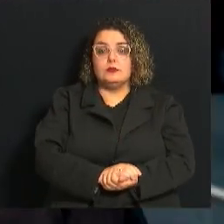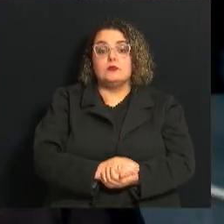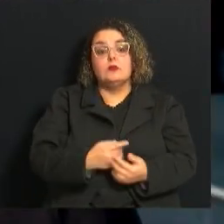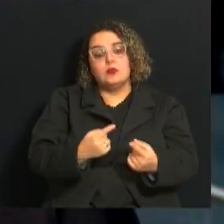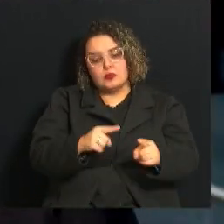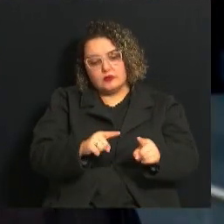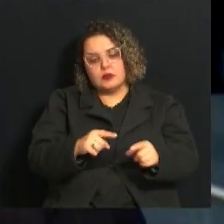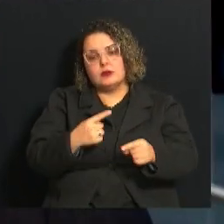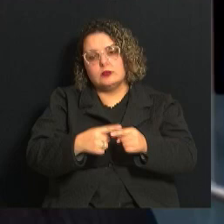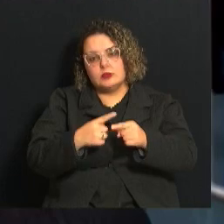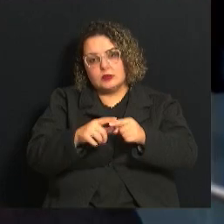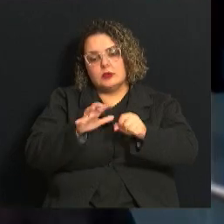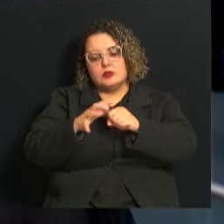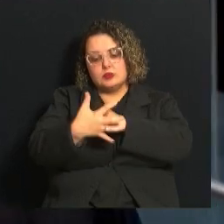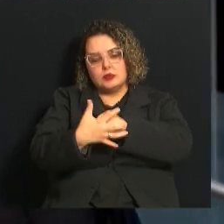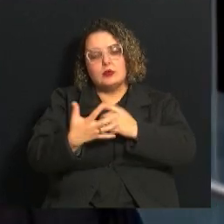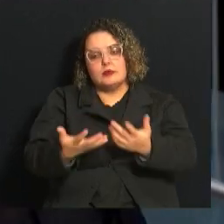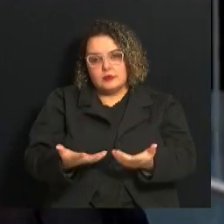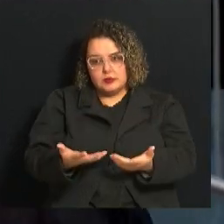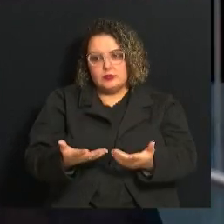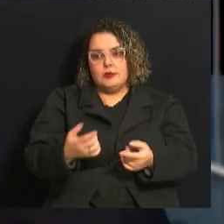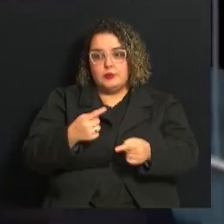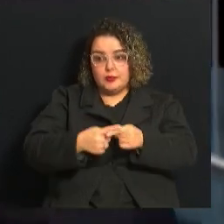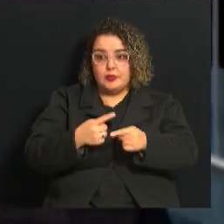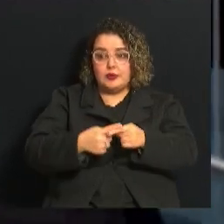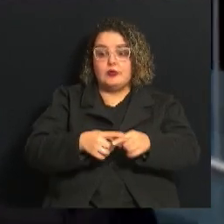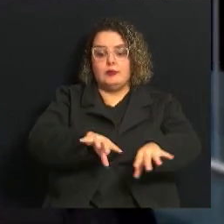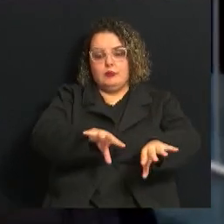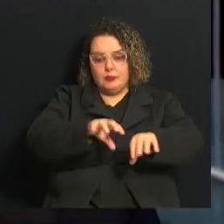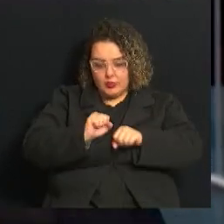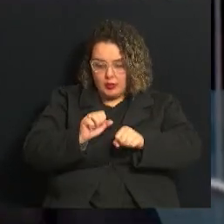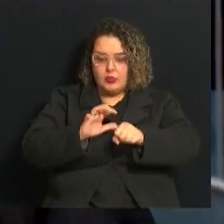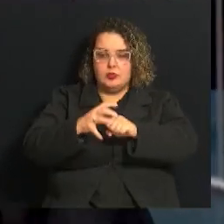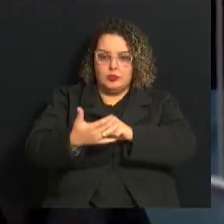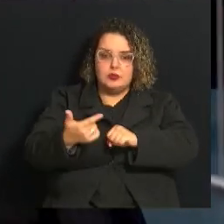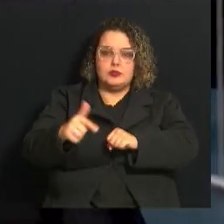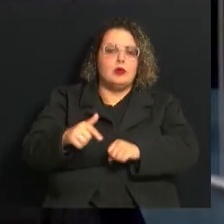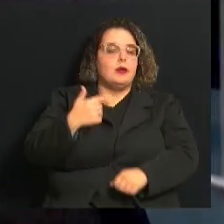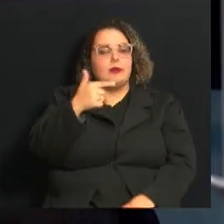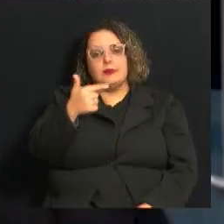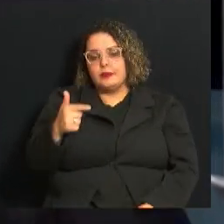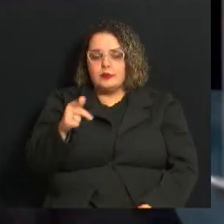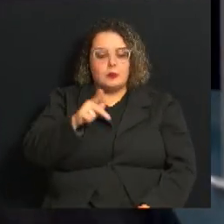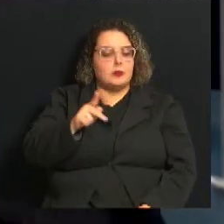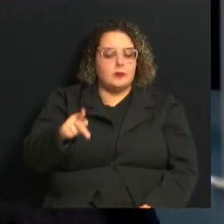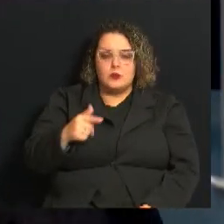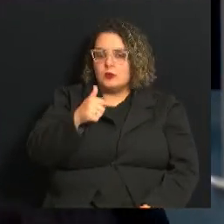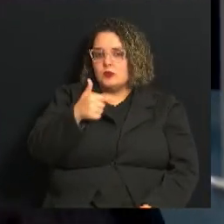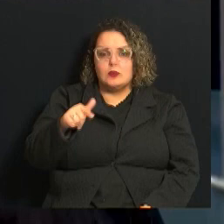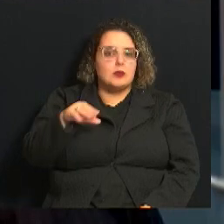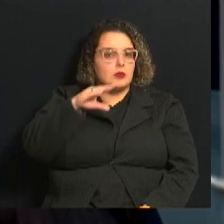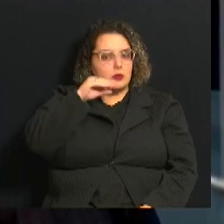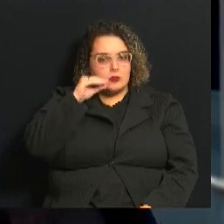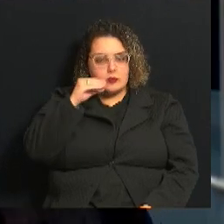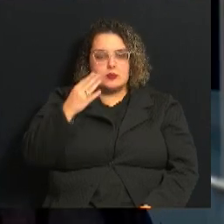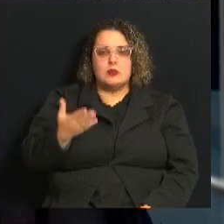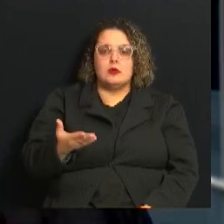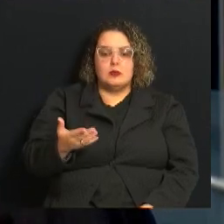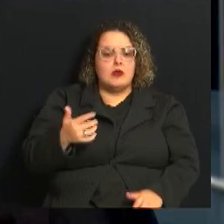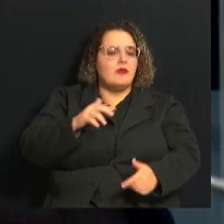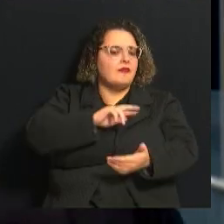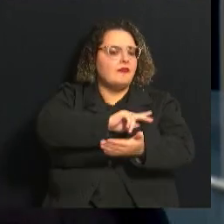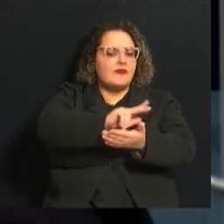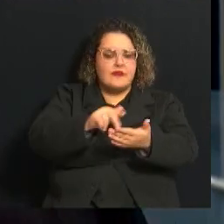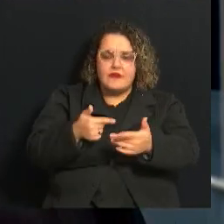o impacto disso porque muita gente tá voltando a pegar a corrida e aí fica sem Professor sem funcionar Então são vários problemas na